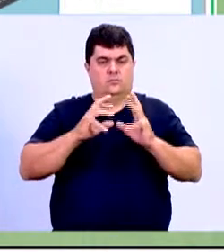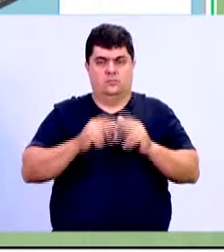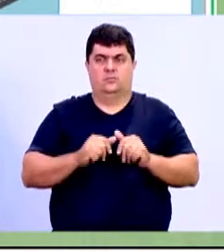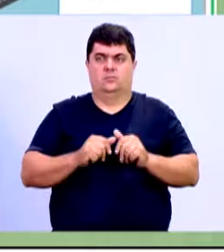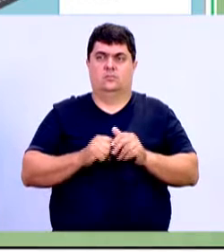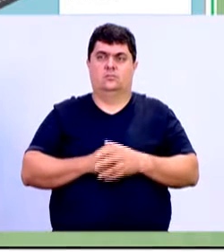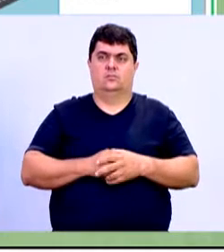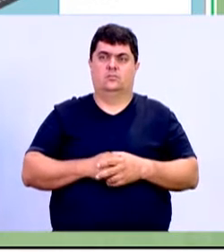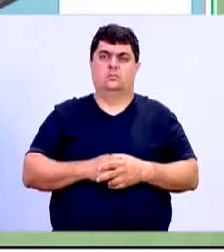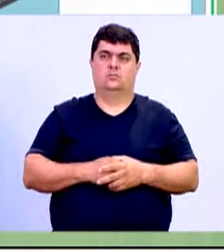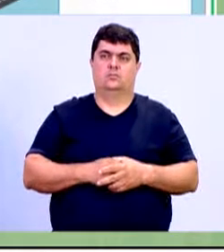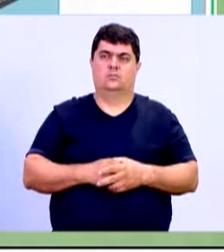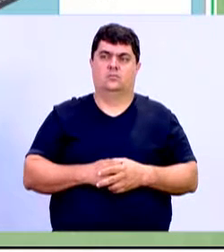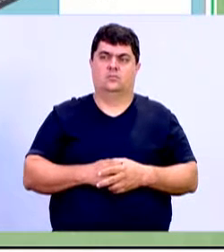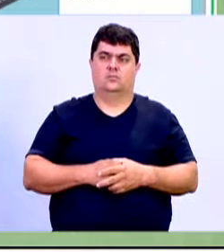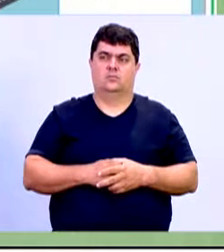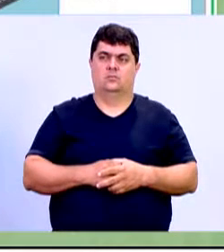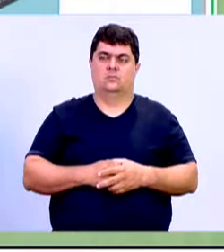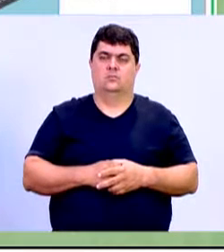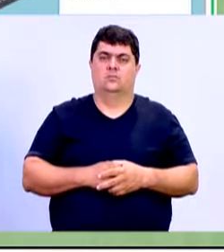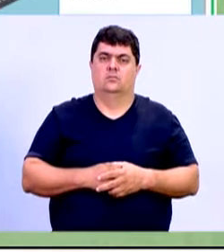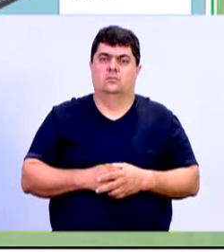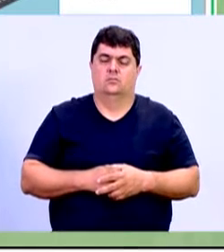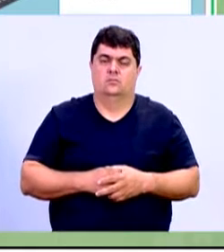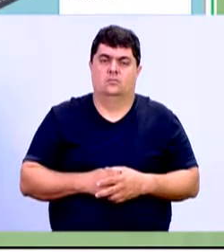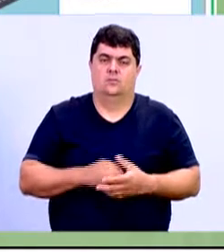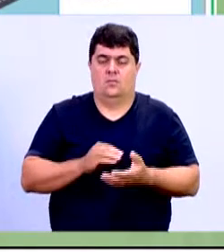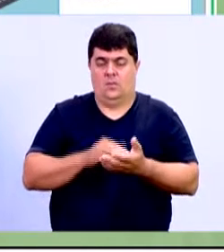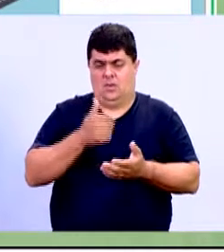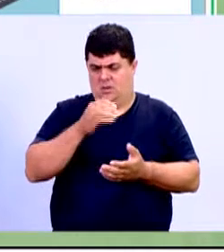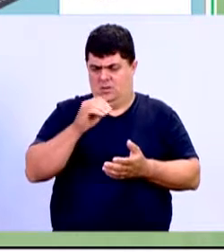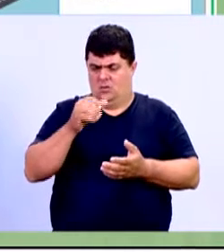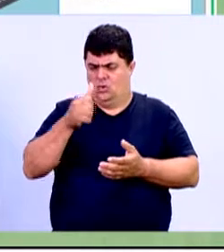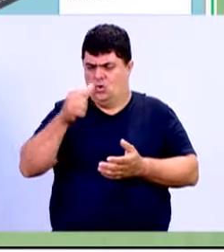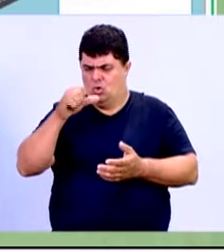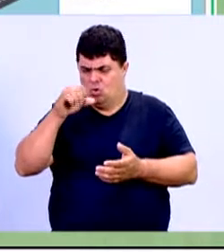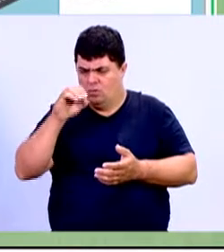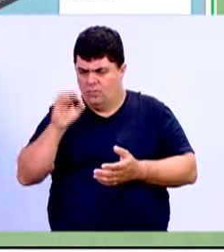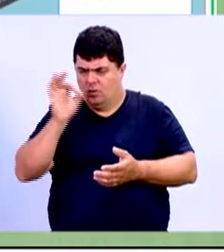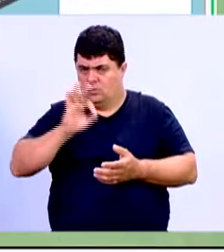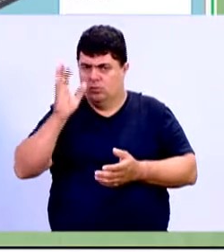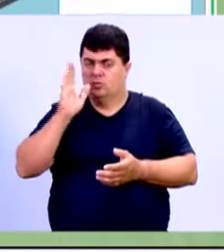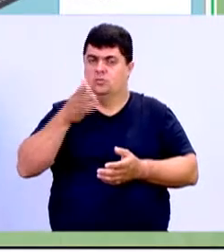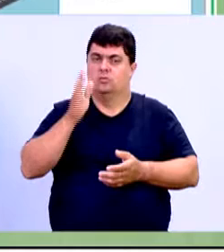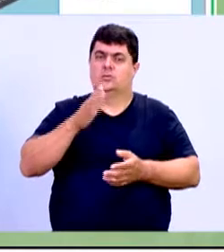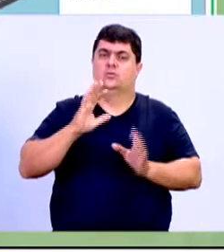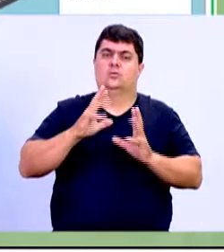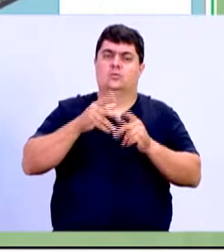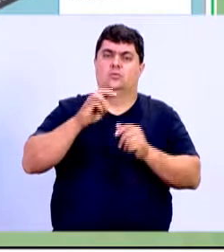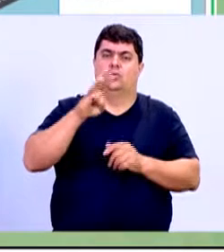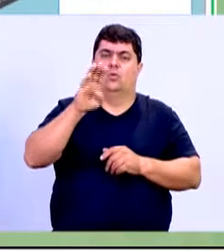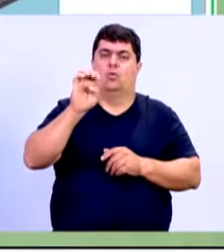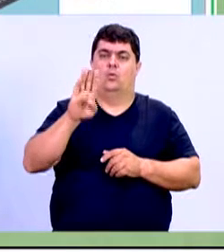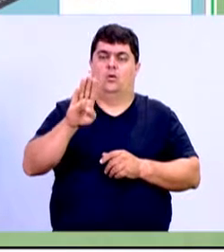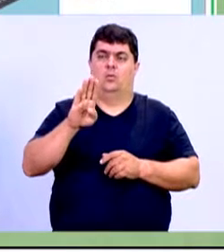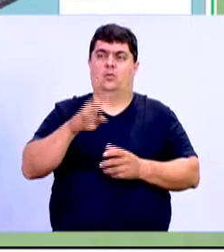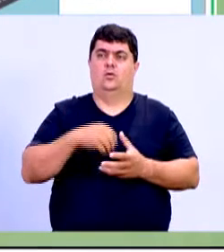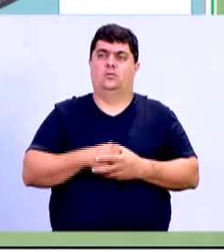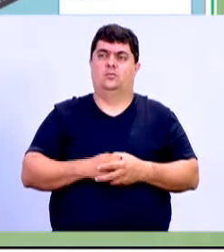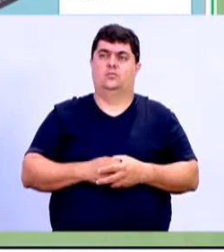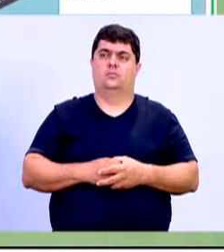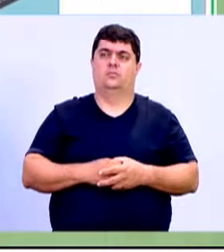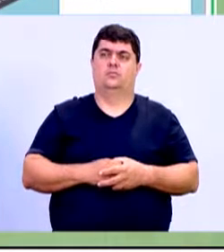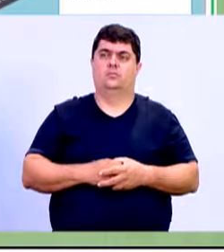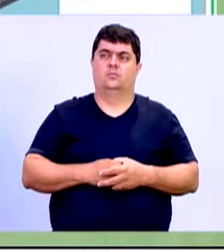praticamente, não vou dizer 100%, mas 90% dos nossos sistemas hoje são todos web, né? E